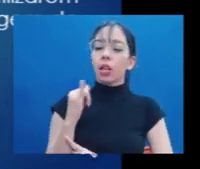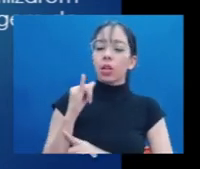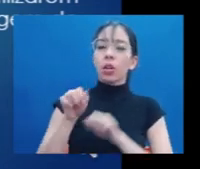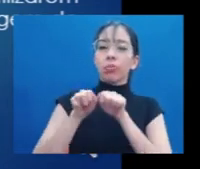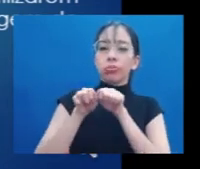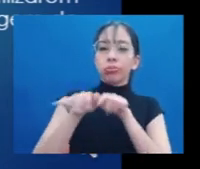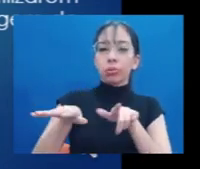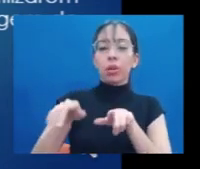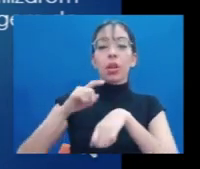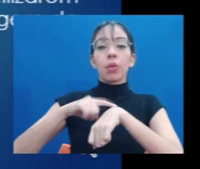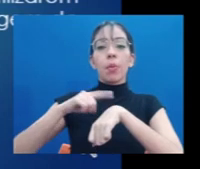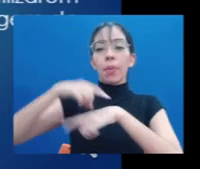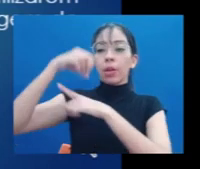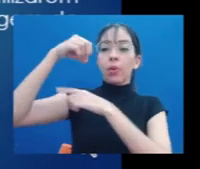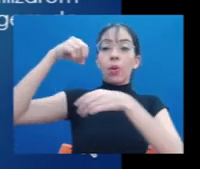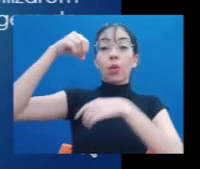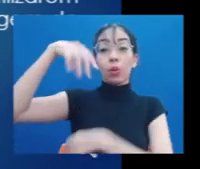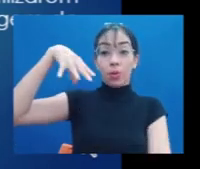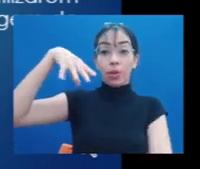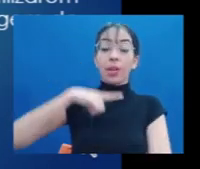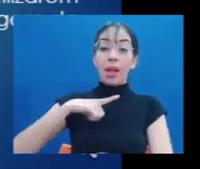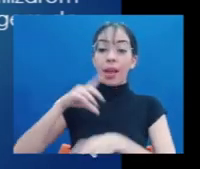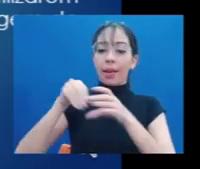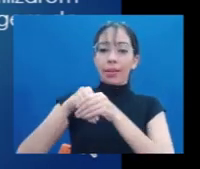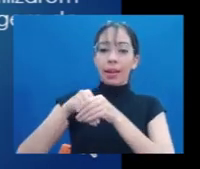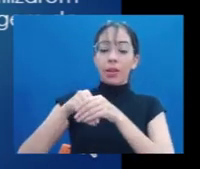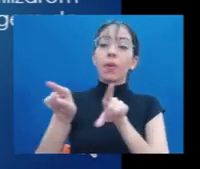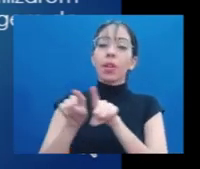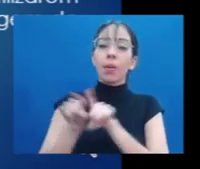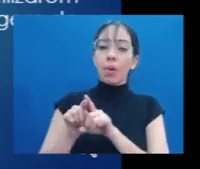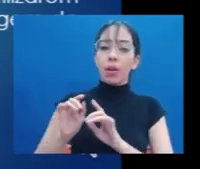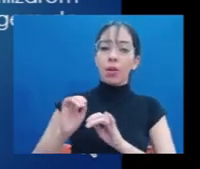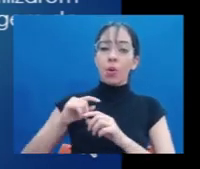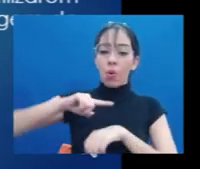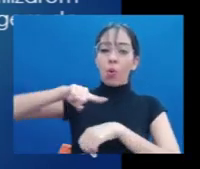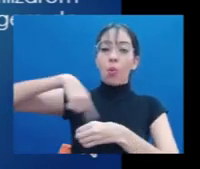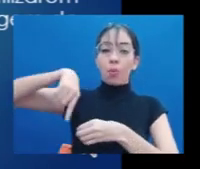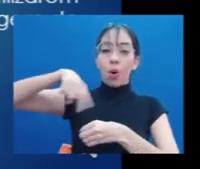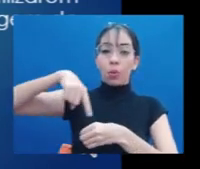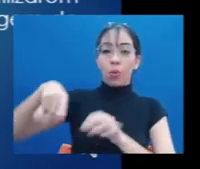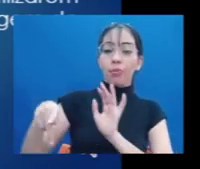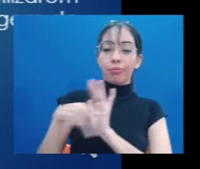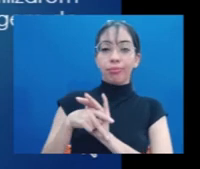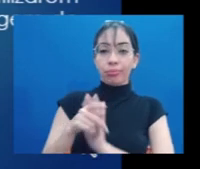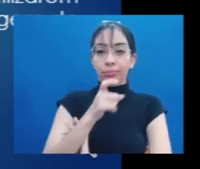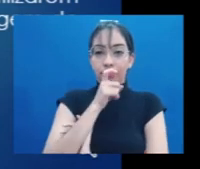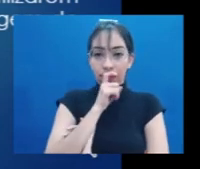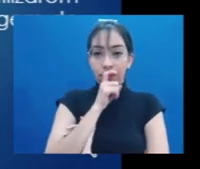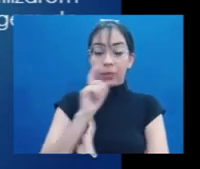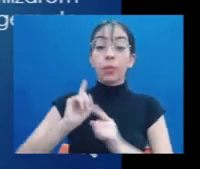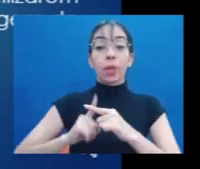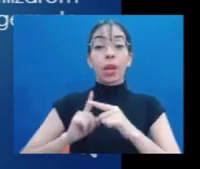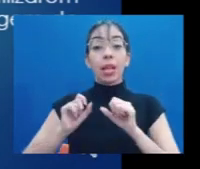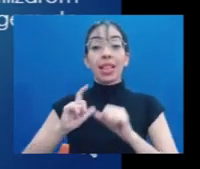uma finalidade da qual elas não foram concebidas, que é ser usada dentro do laboratório. Então, qual é o risco? Como elas não são fabricadas com